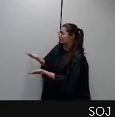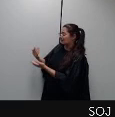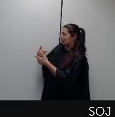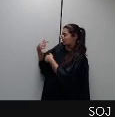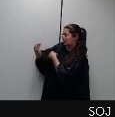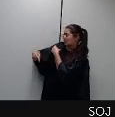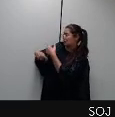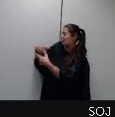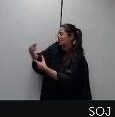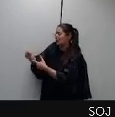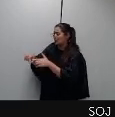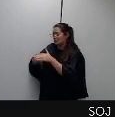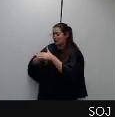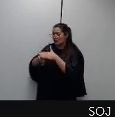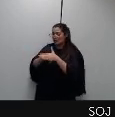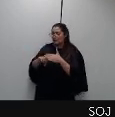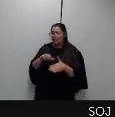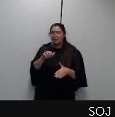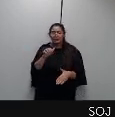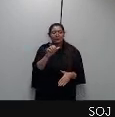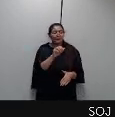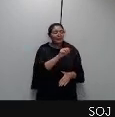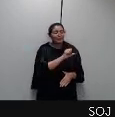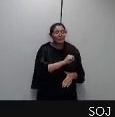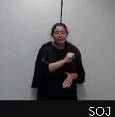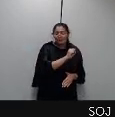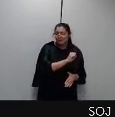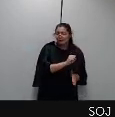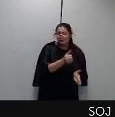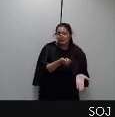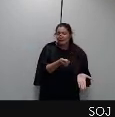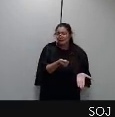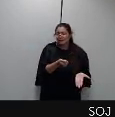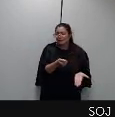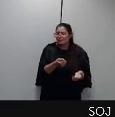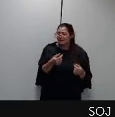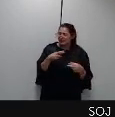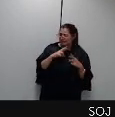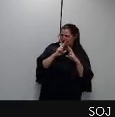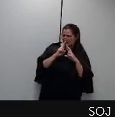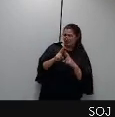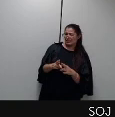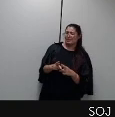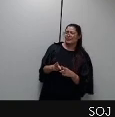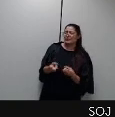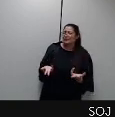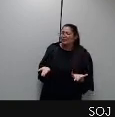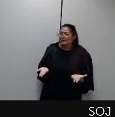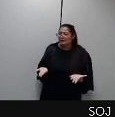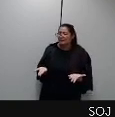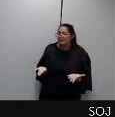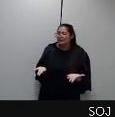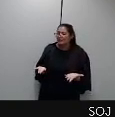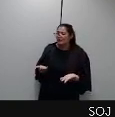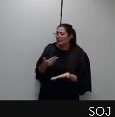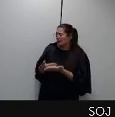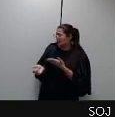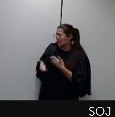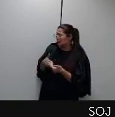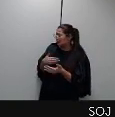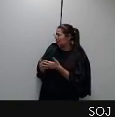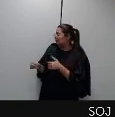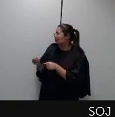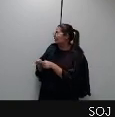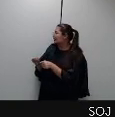mesmo sócio por mês dirigente o mesmo controlador ele vai responder pa Tragam no colo ele não participou